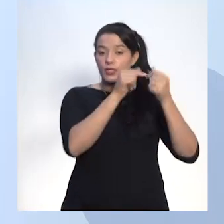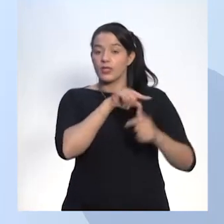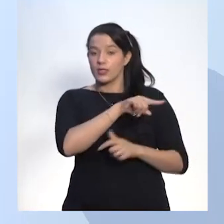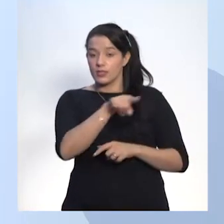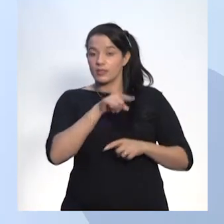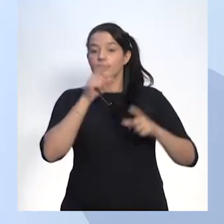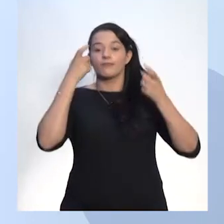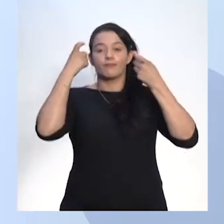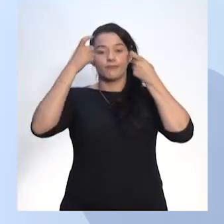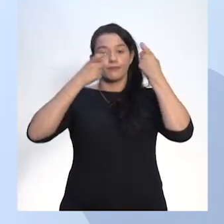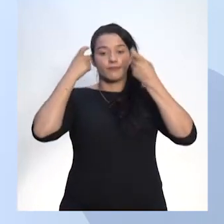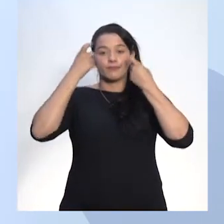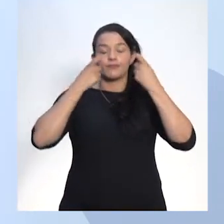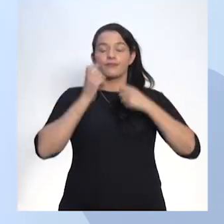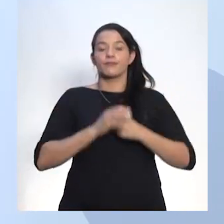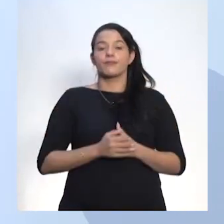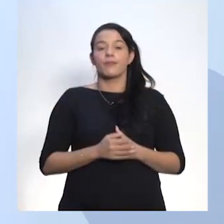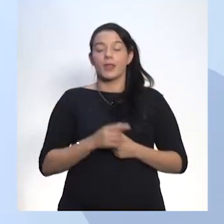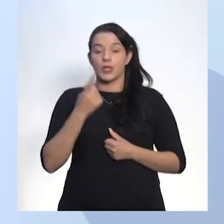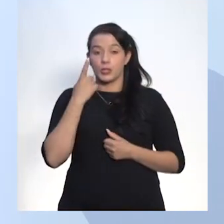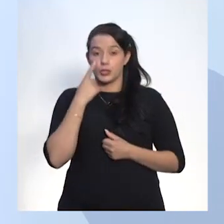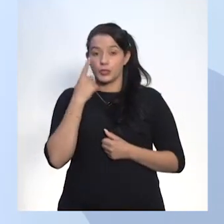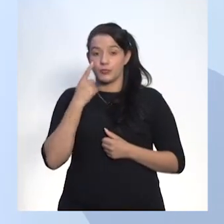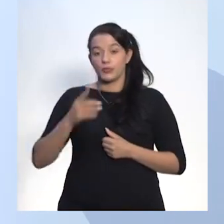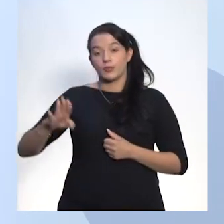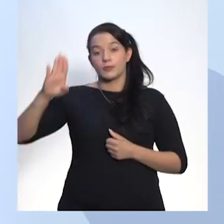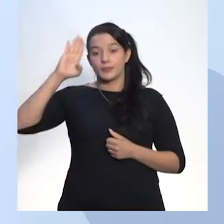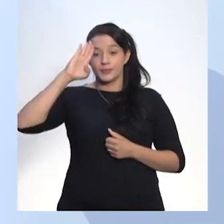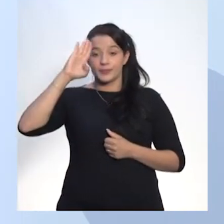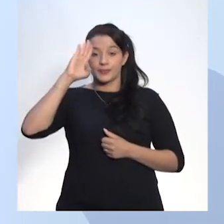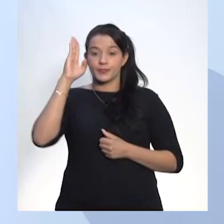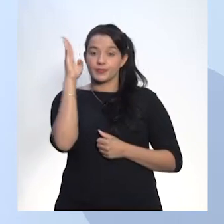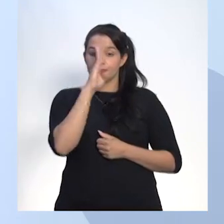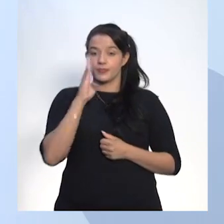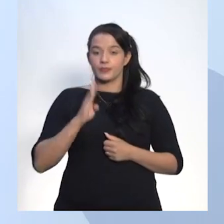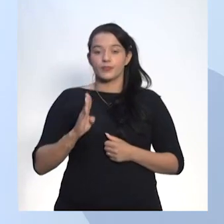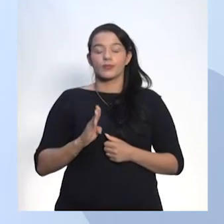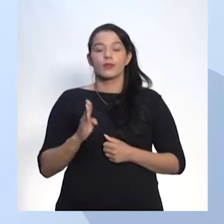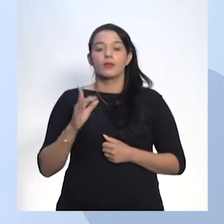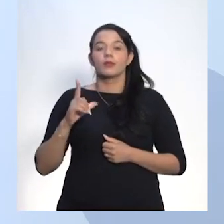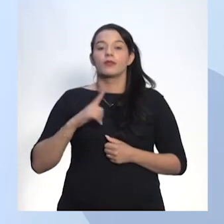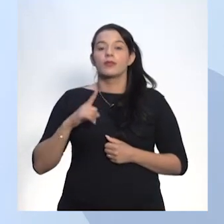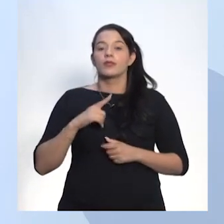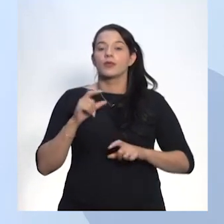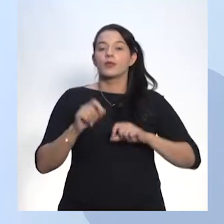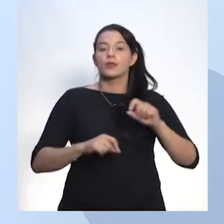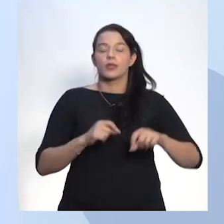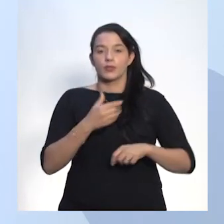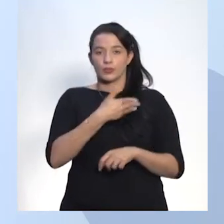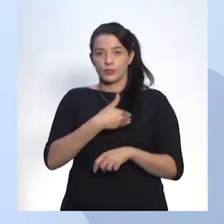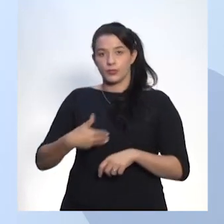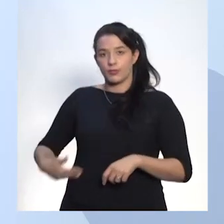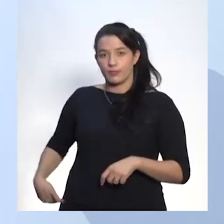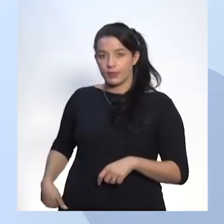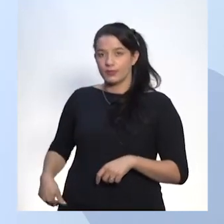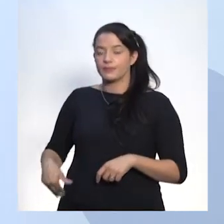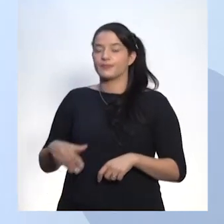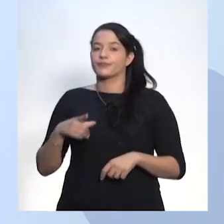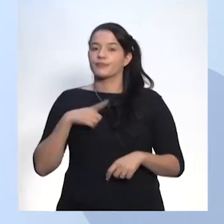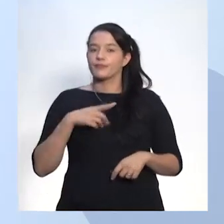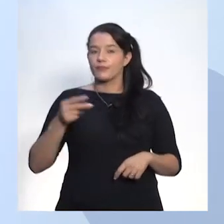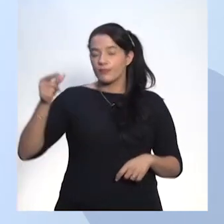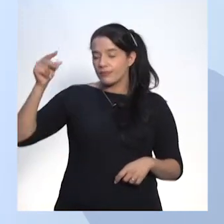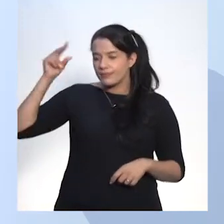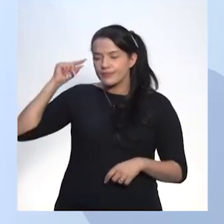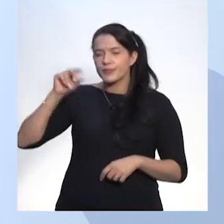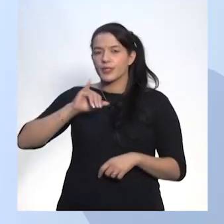na ditadura civil-militar brasileira, nós vimos que esses governos, no caso aqui lá do